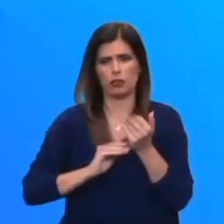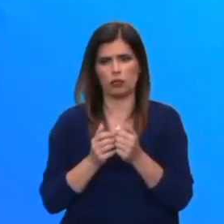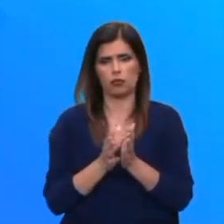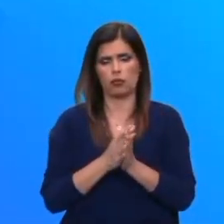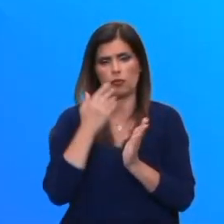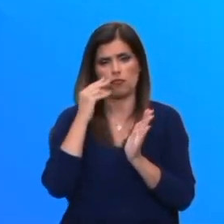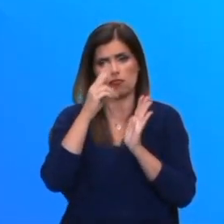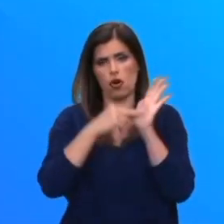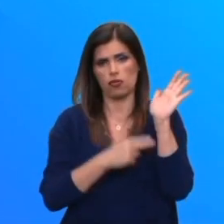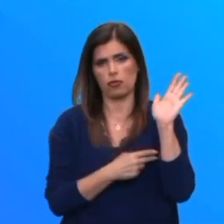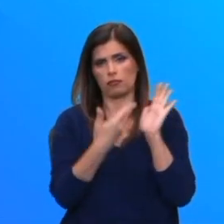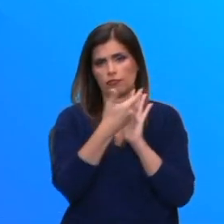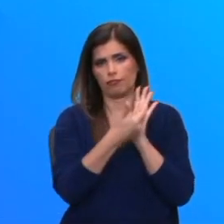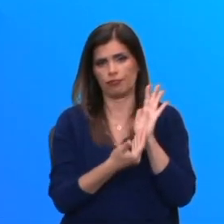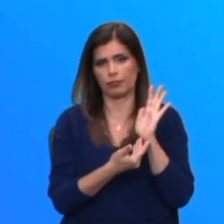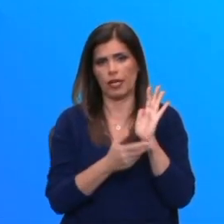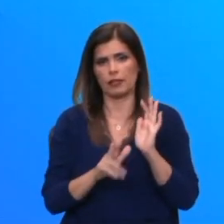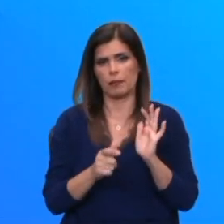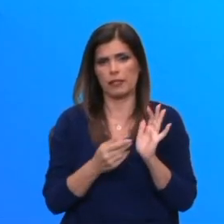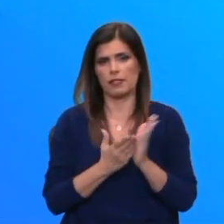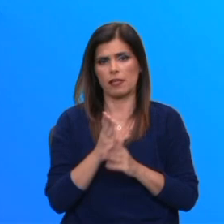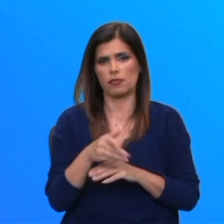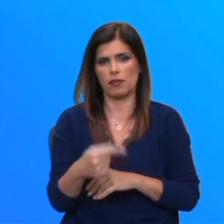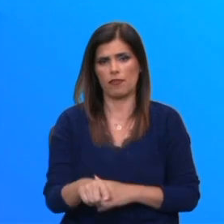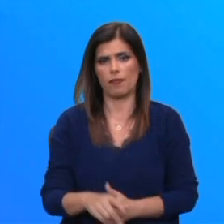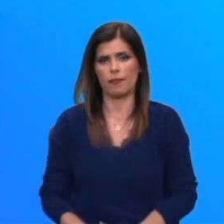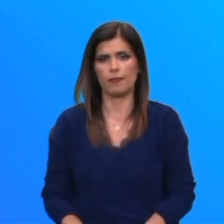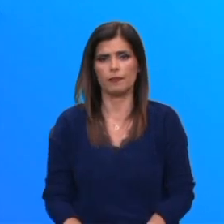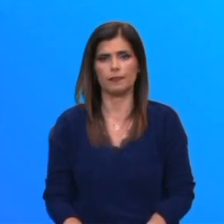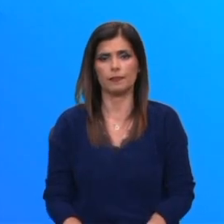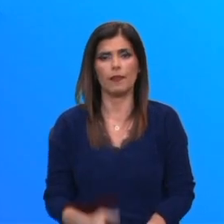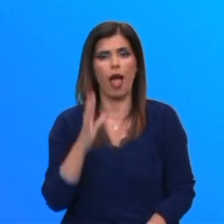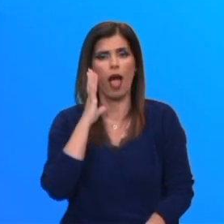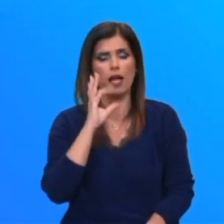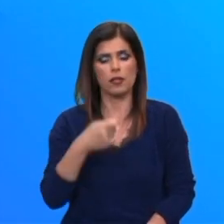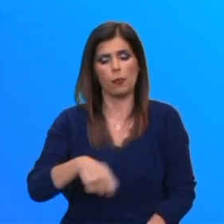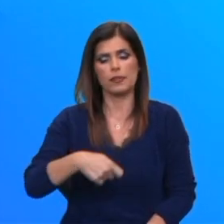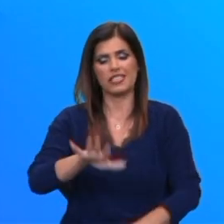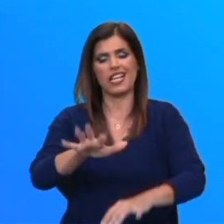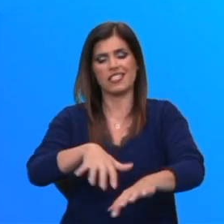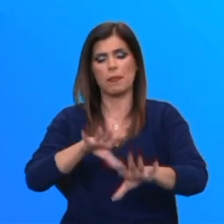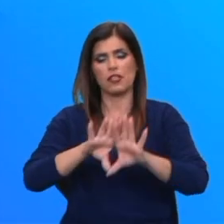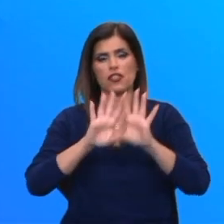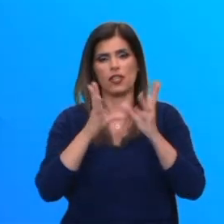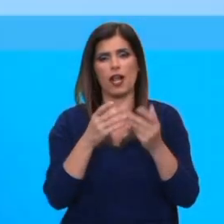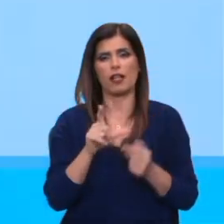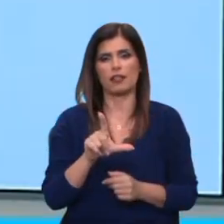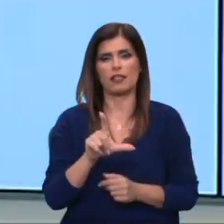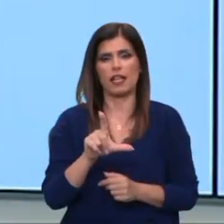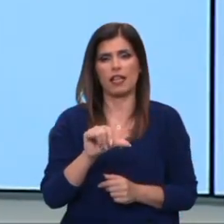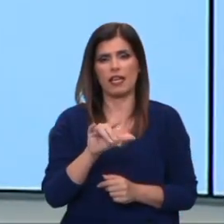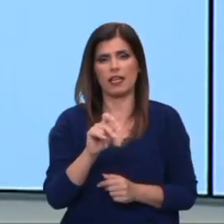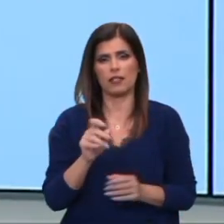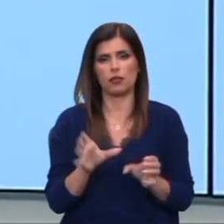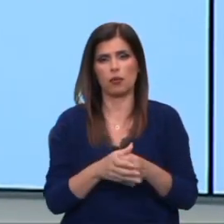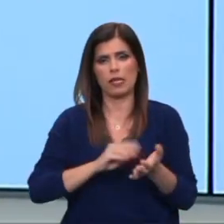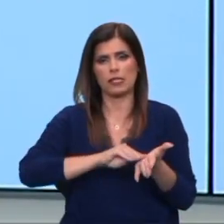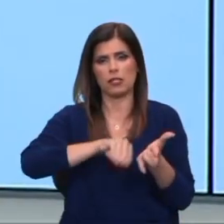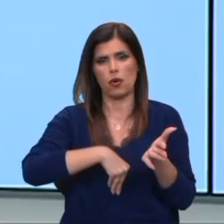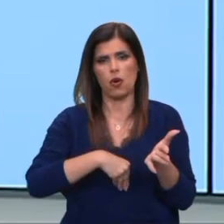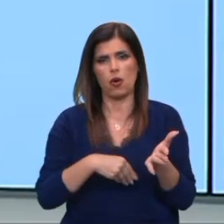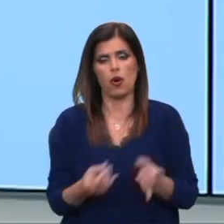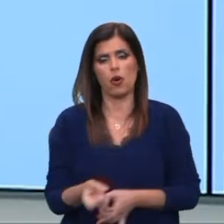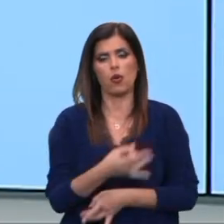mostra este documento a que a RTP teve acesso. Foi assim que o presidente da Assembleia Geral da Liga de Clubes assinou num torneio